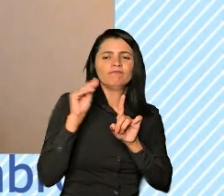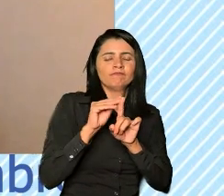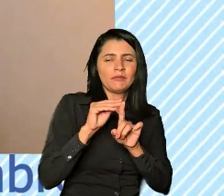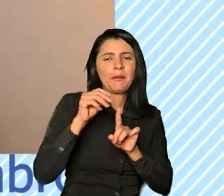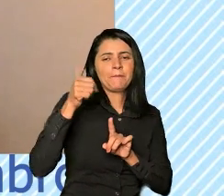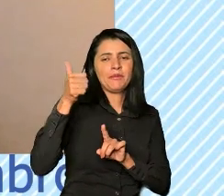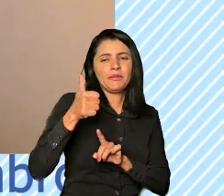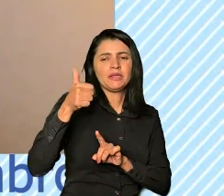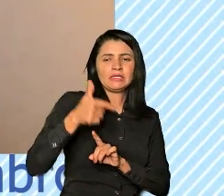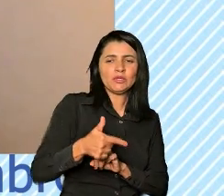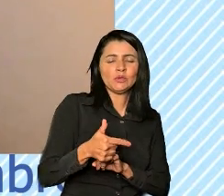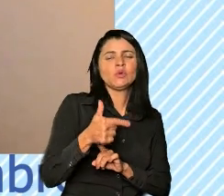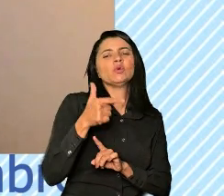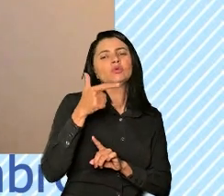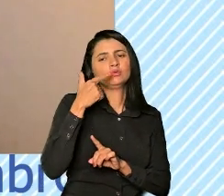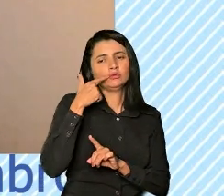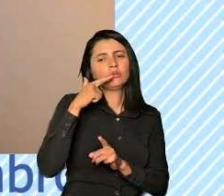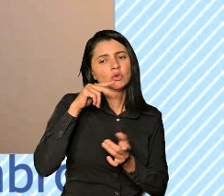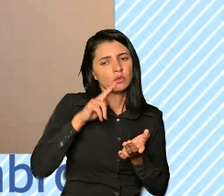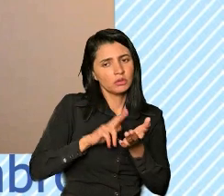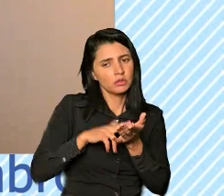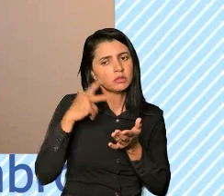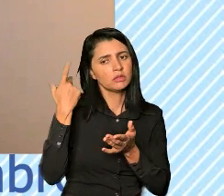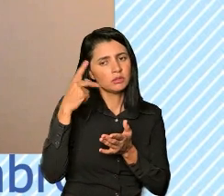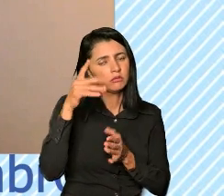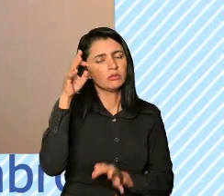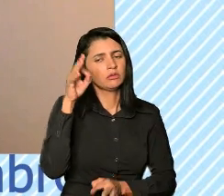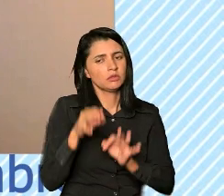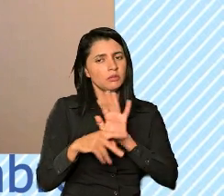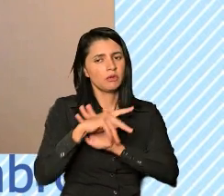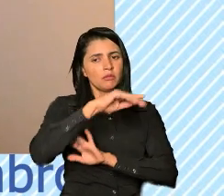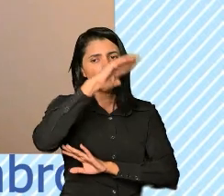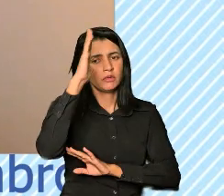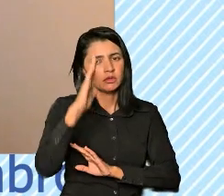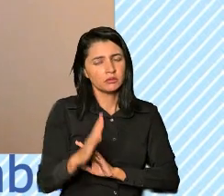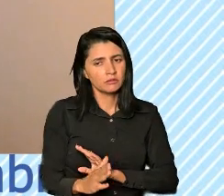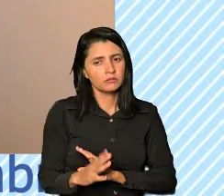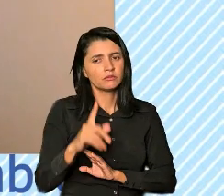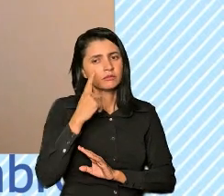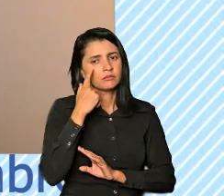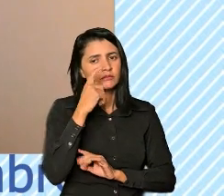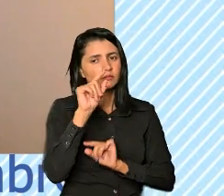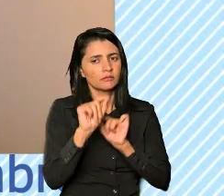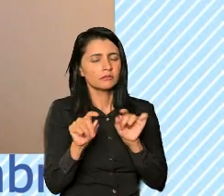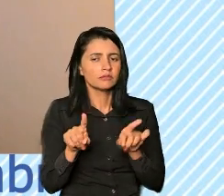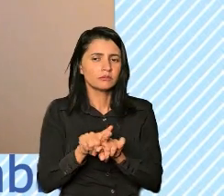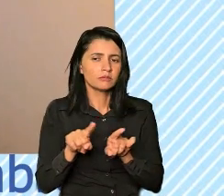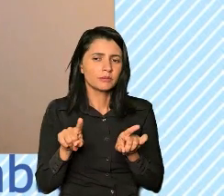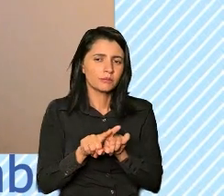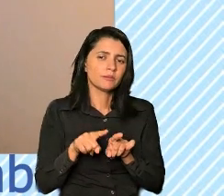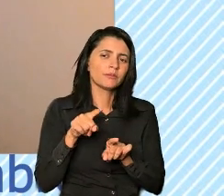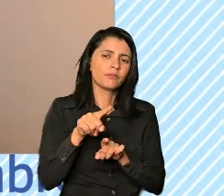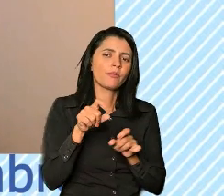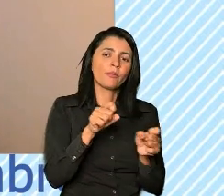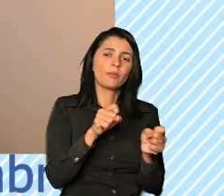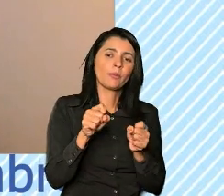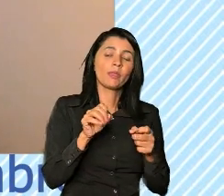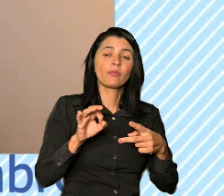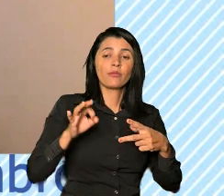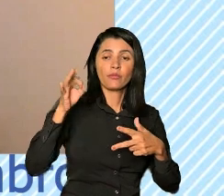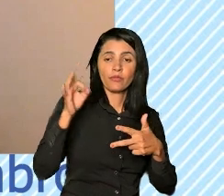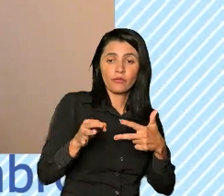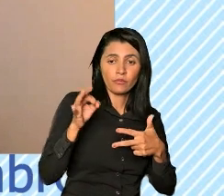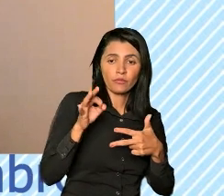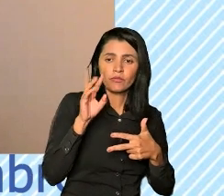segundo grau, confirmado e reconhecido pelo judiciário brasileiro. E é interessante isso também. O Poder Judiciário